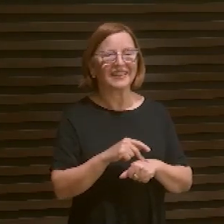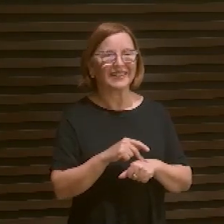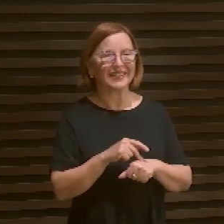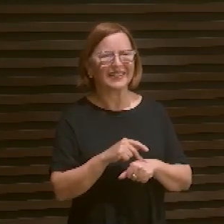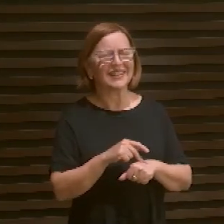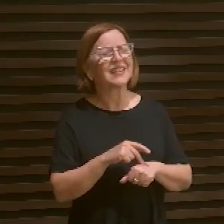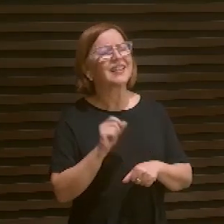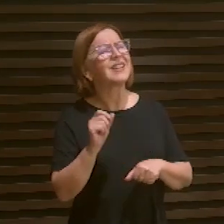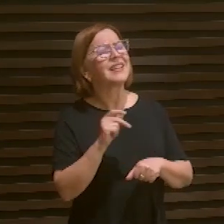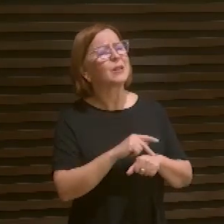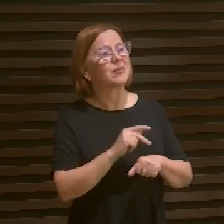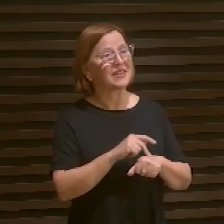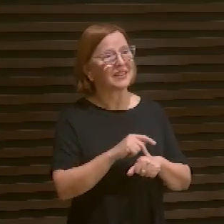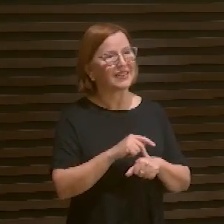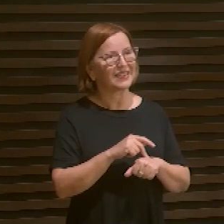Qual é a pedra?